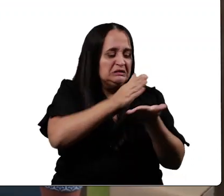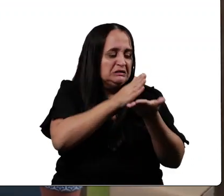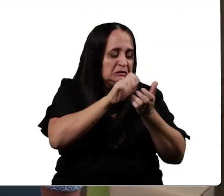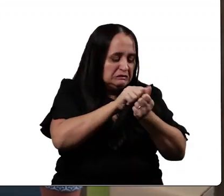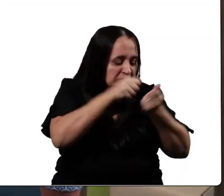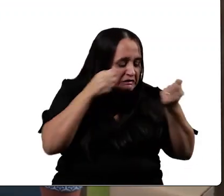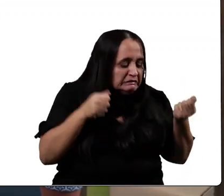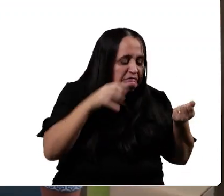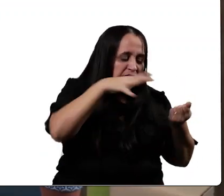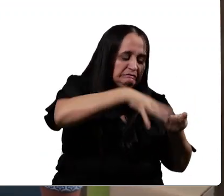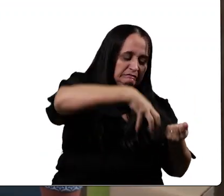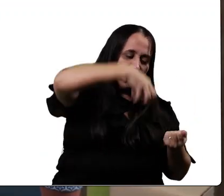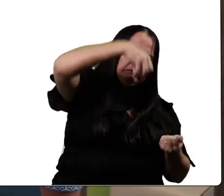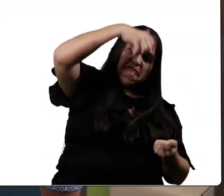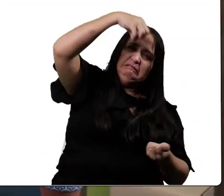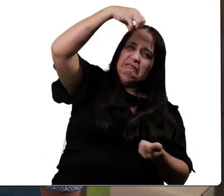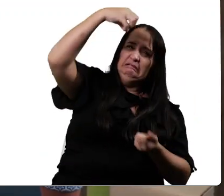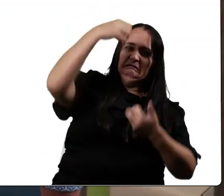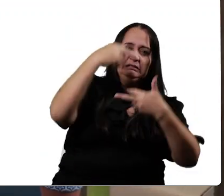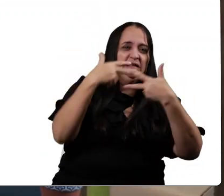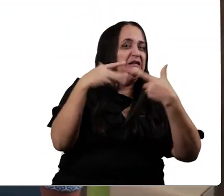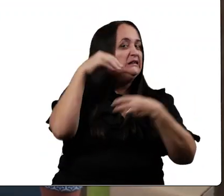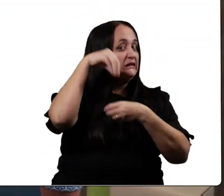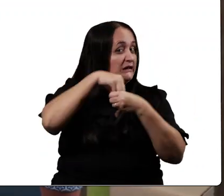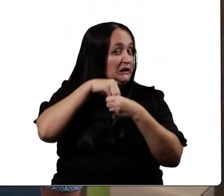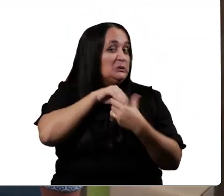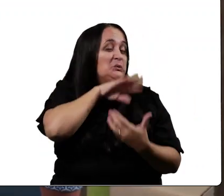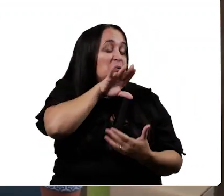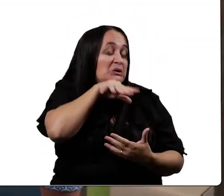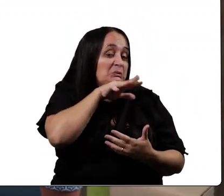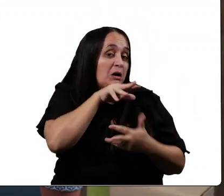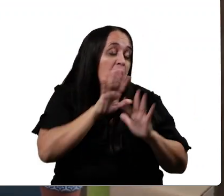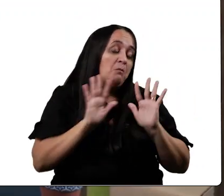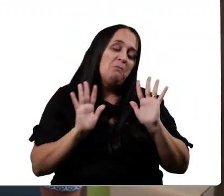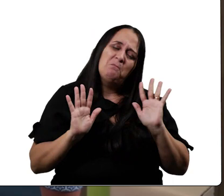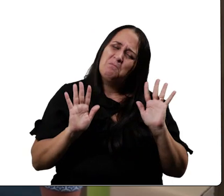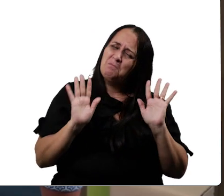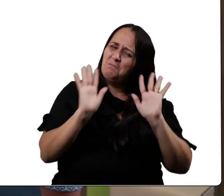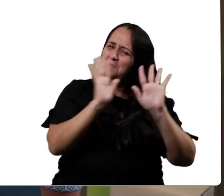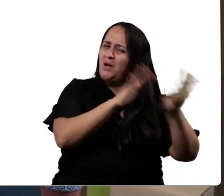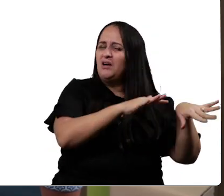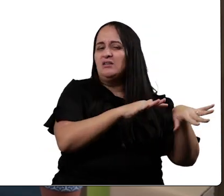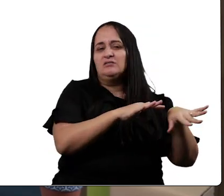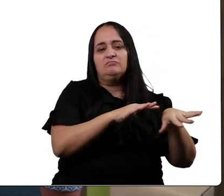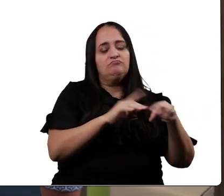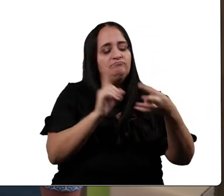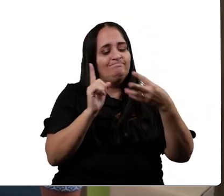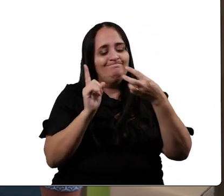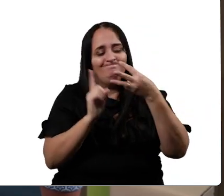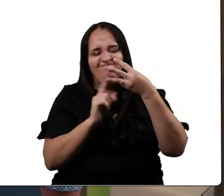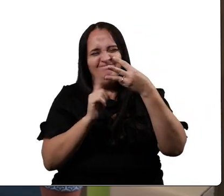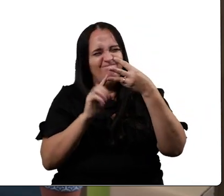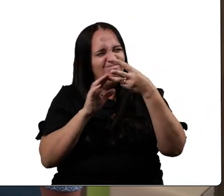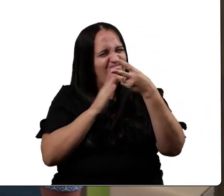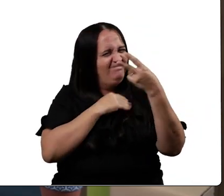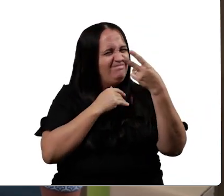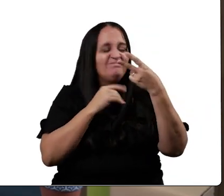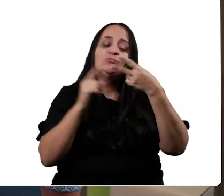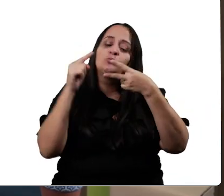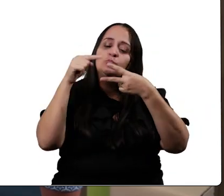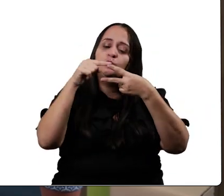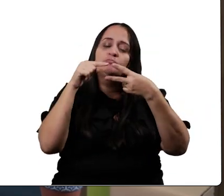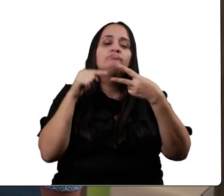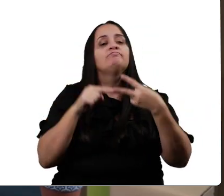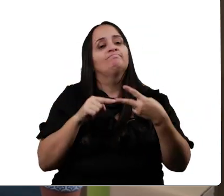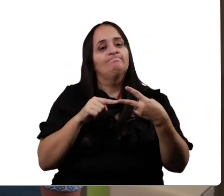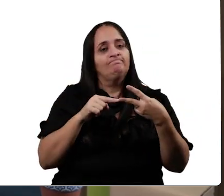pode significar vísceras de animal. Mas nesse caso, a gente vai ficar só com esses dois significados, tá? Que